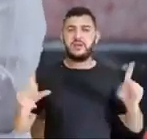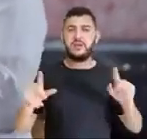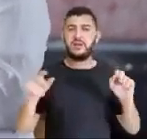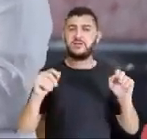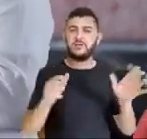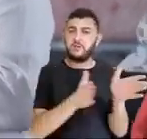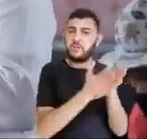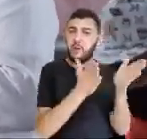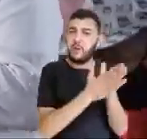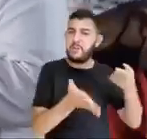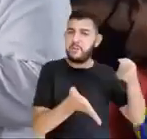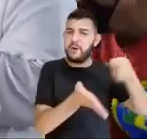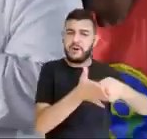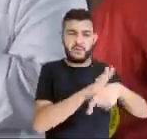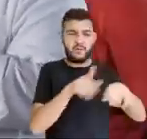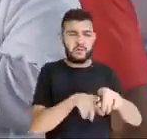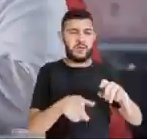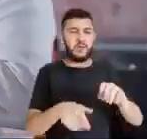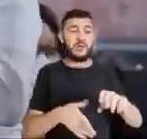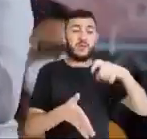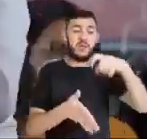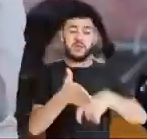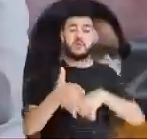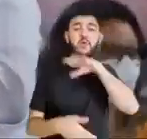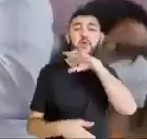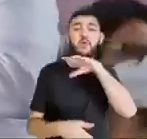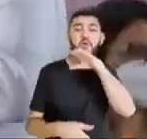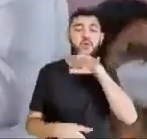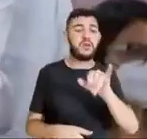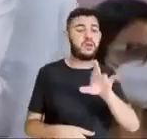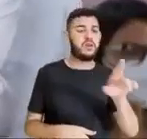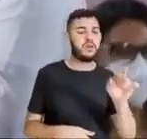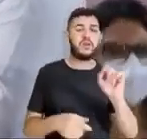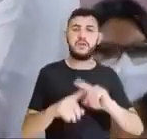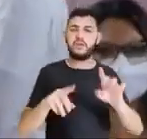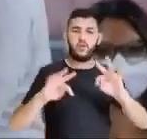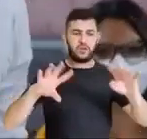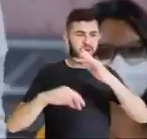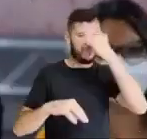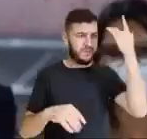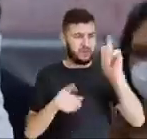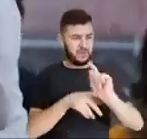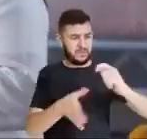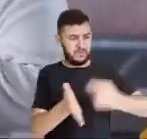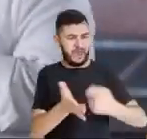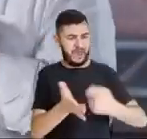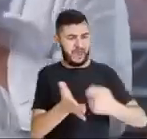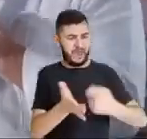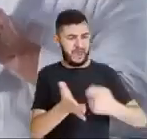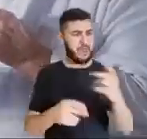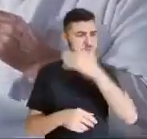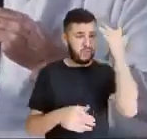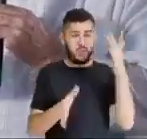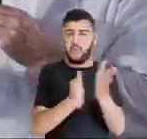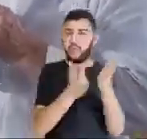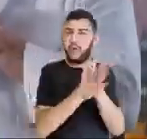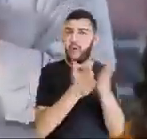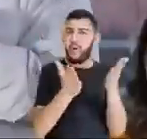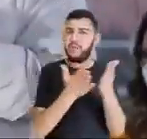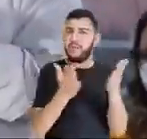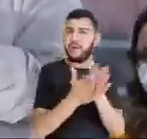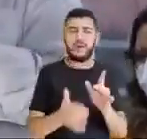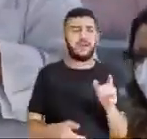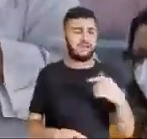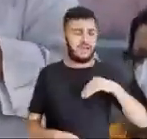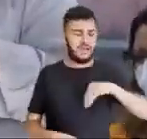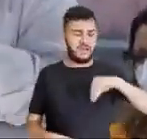ser inteligente para saber. Se todo mundo paga o imposto igual, o pobre que ganha 1.500, que compra 1 quilo de feijão, ele paga